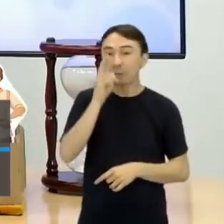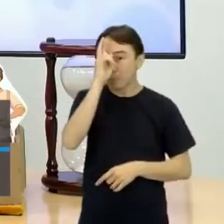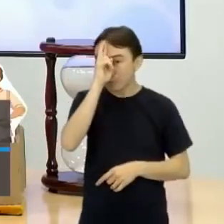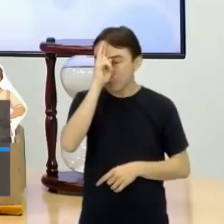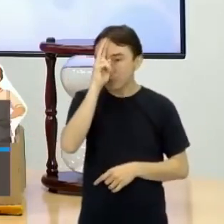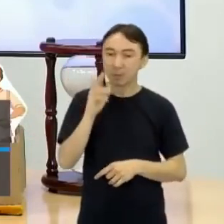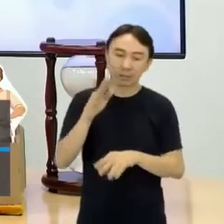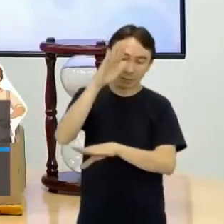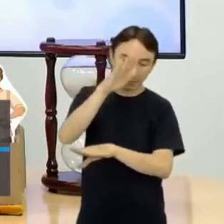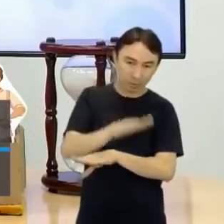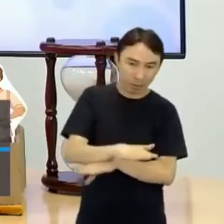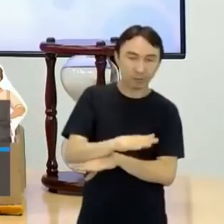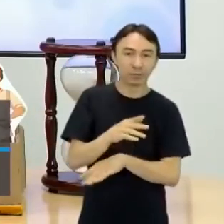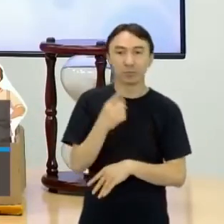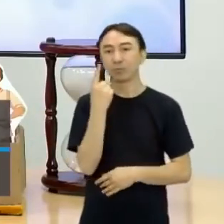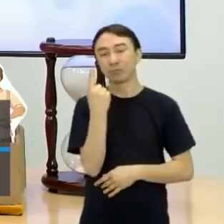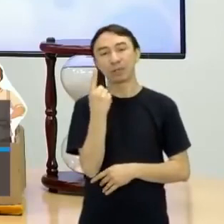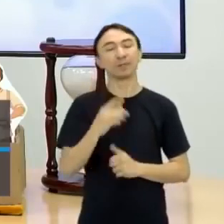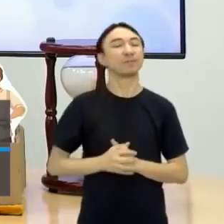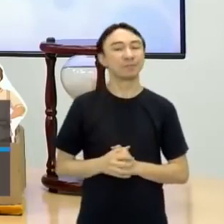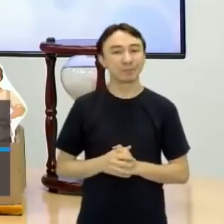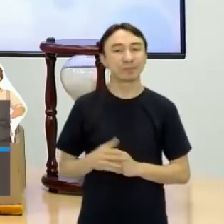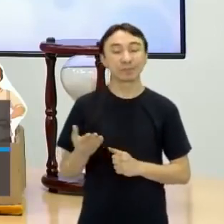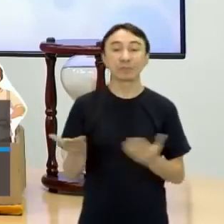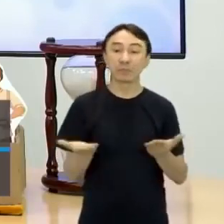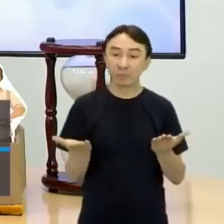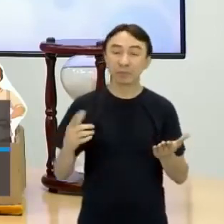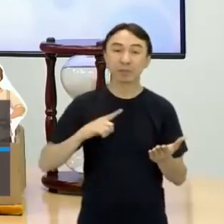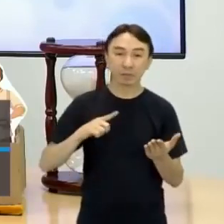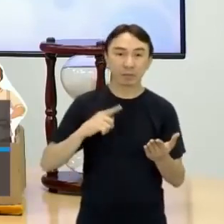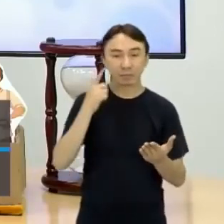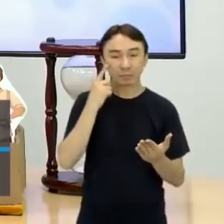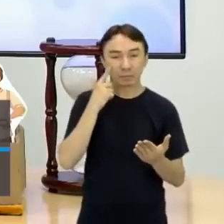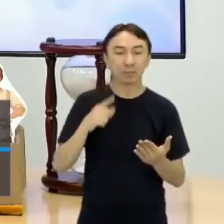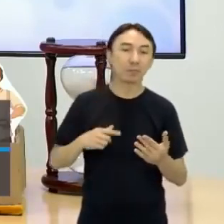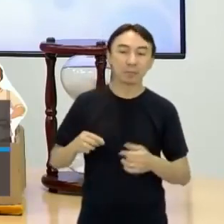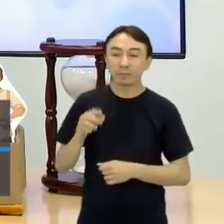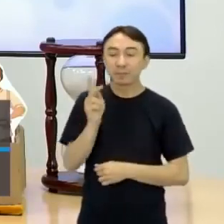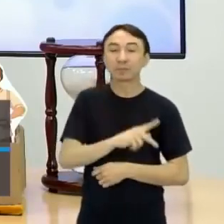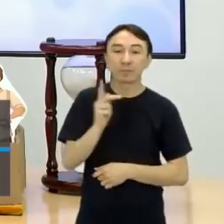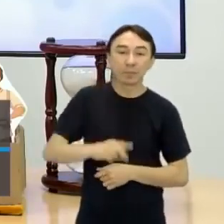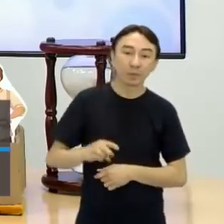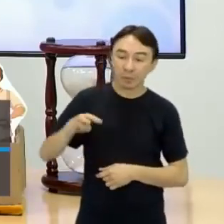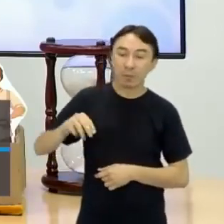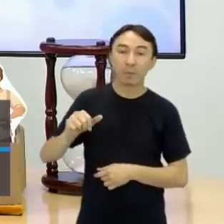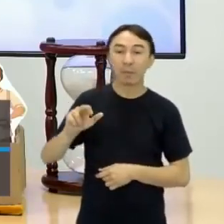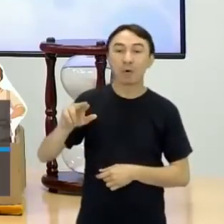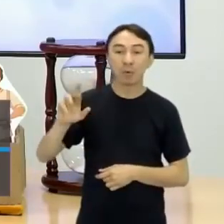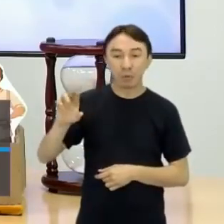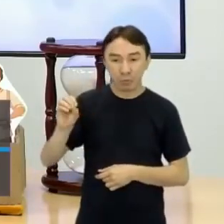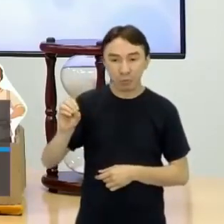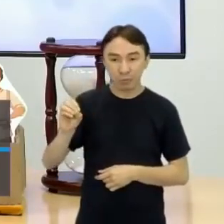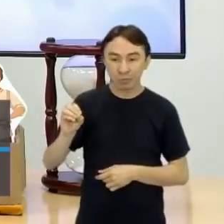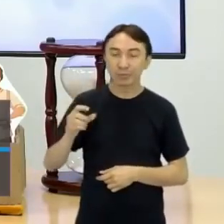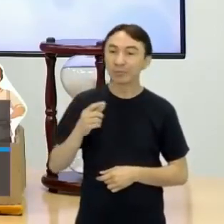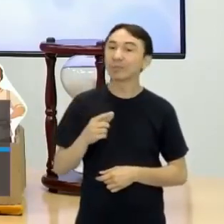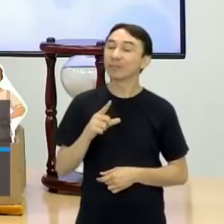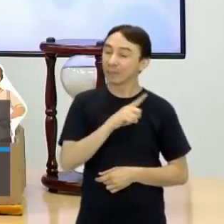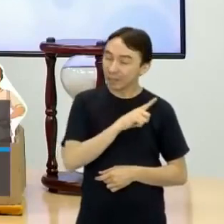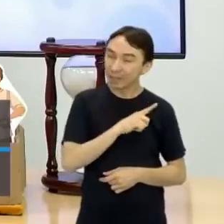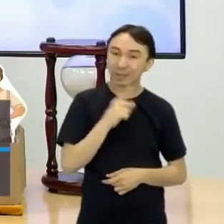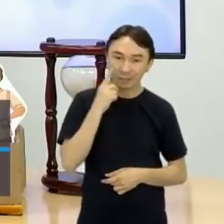Mauro Farias, de língua portuguesa, ele vai trazer o tema culinária afro. Não percam. E aí, na sequência,